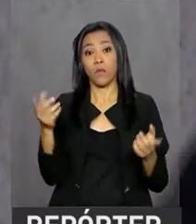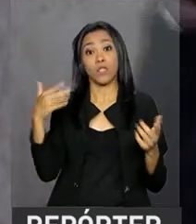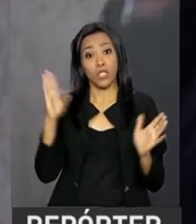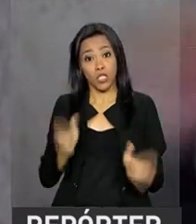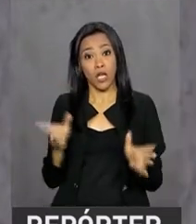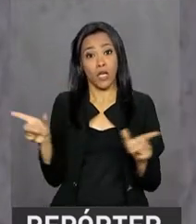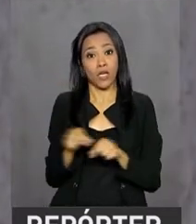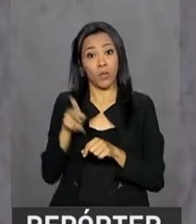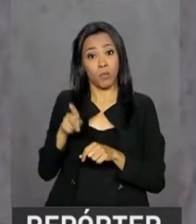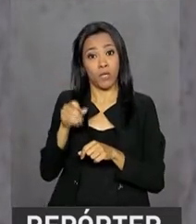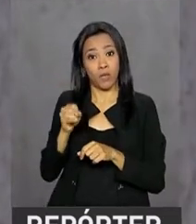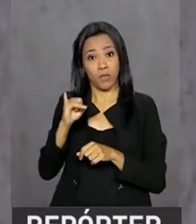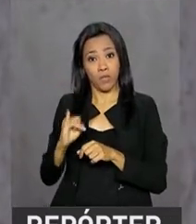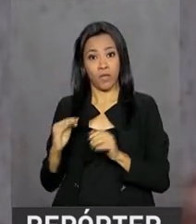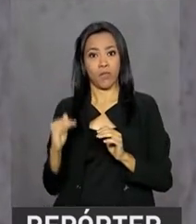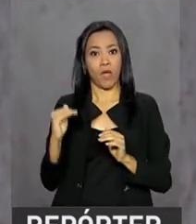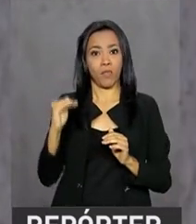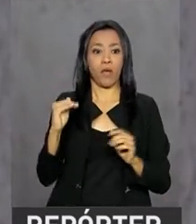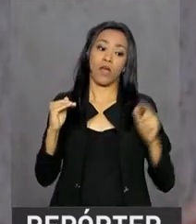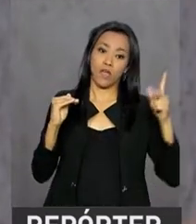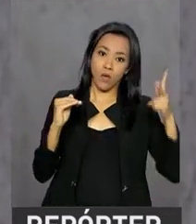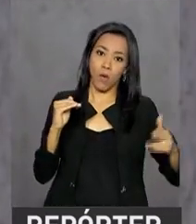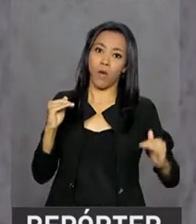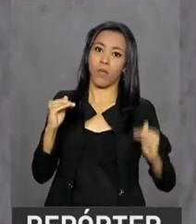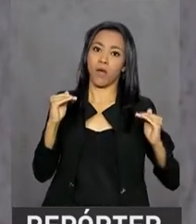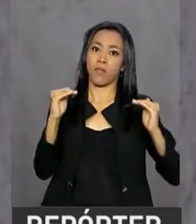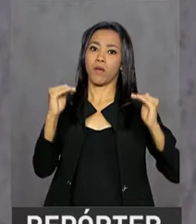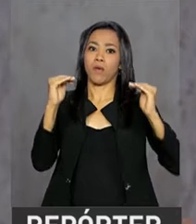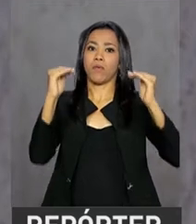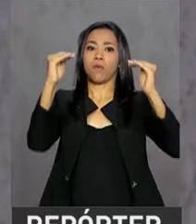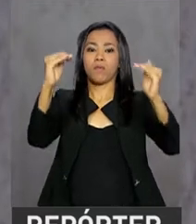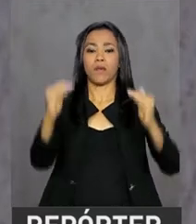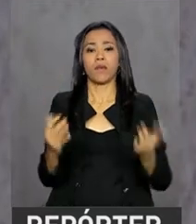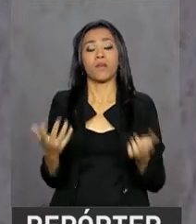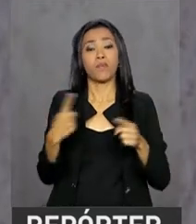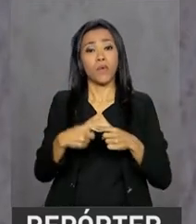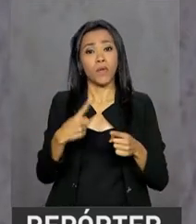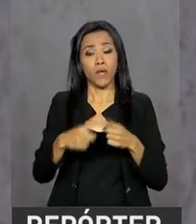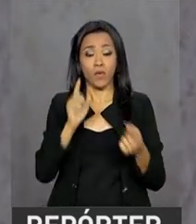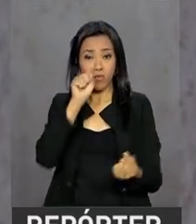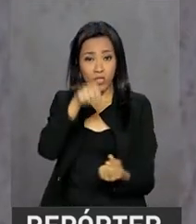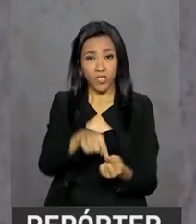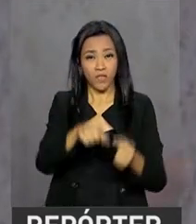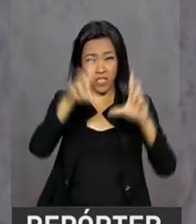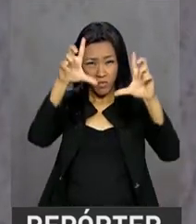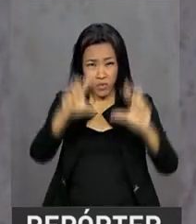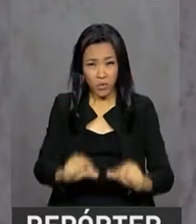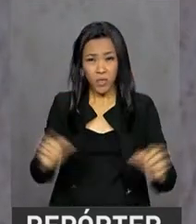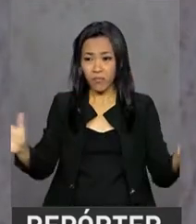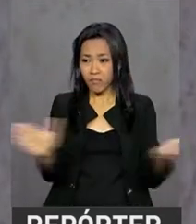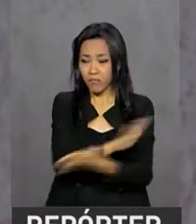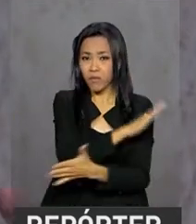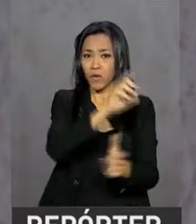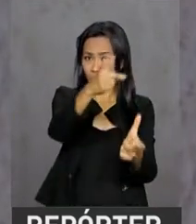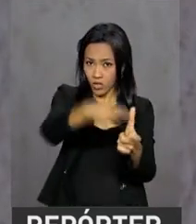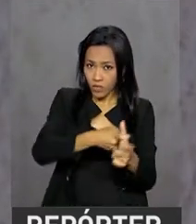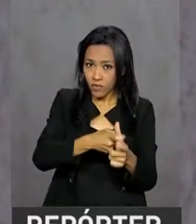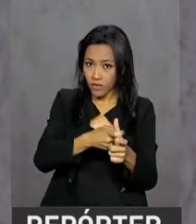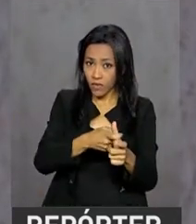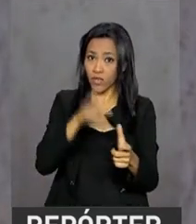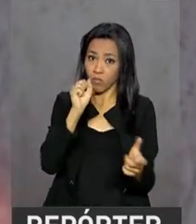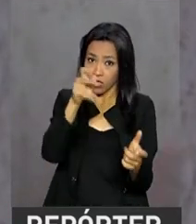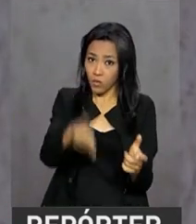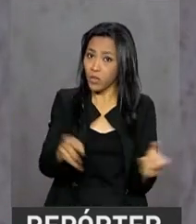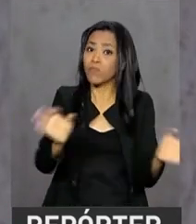cresce ela vai crescer também então a reforma o objetivo da reforma nem acabar conversa que foi pra acabar conversa ela deveria ser